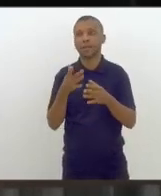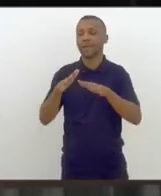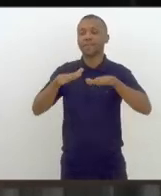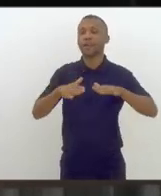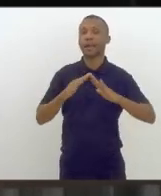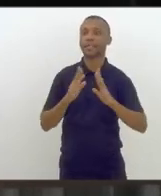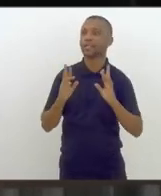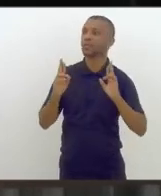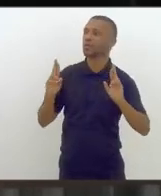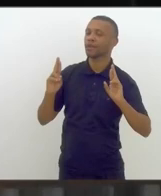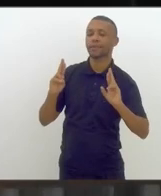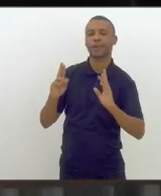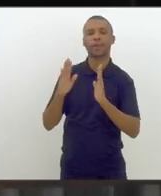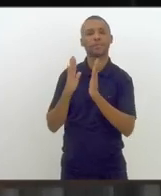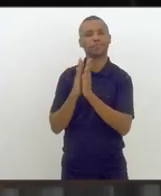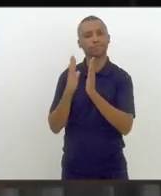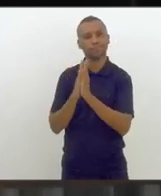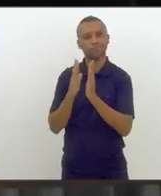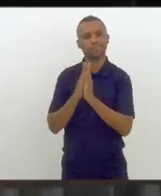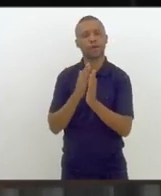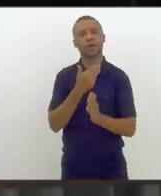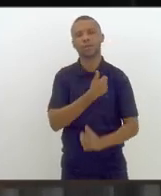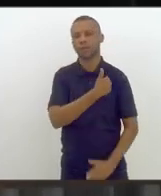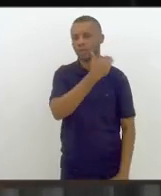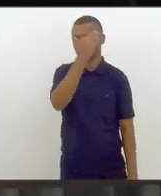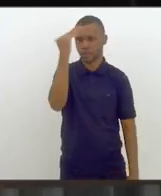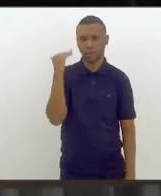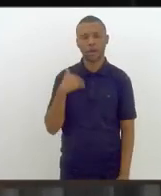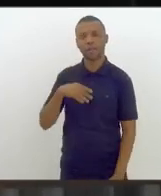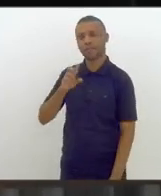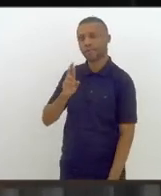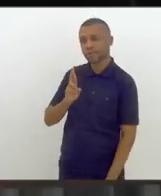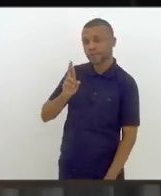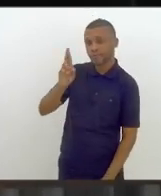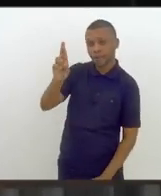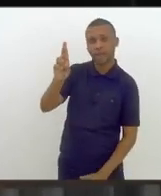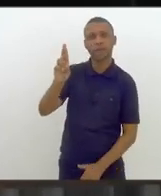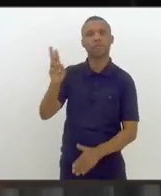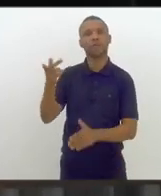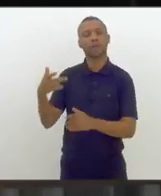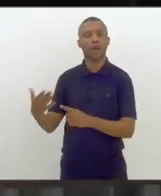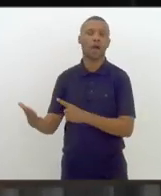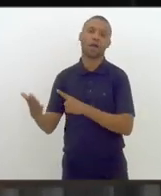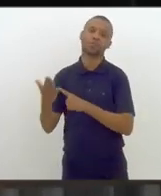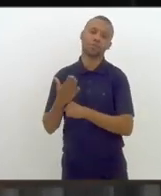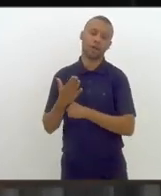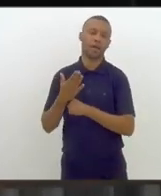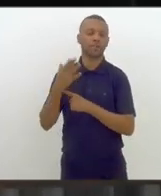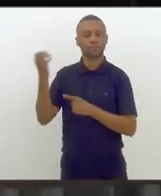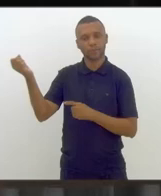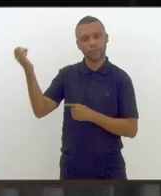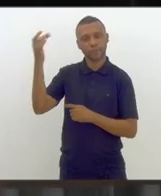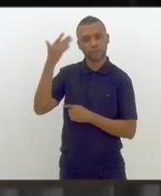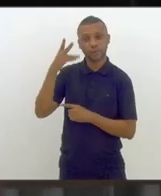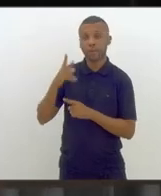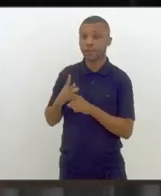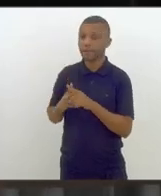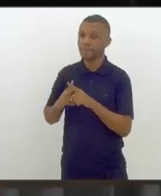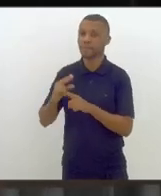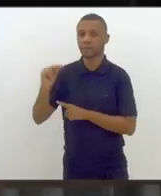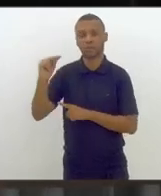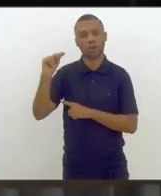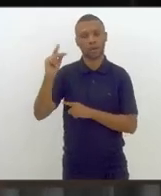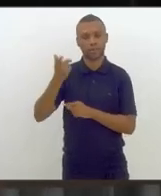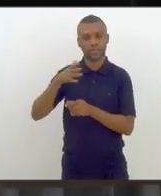por mim, rezando para que Nossa Senhora fosse na frente, abrisse portas, iluminasse o nosso caminho e nos desse a vitória. E